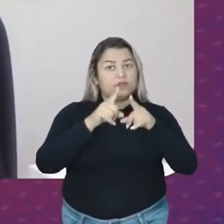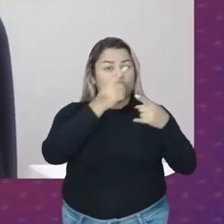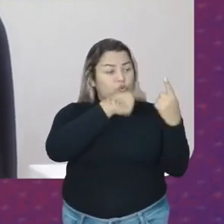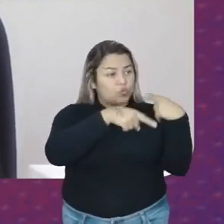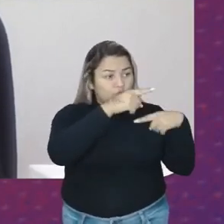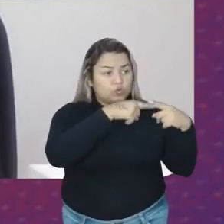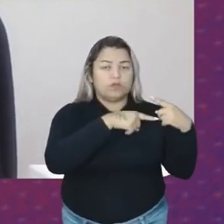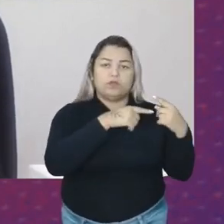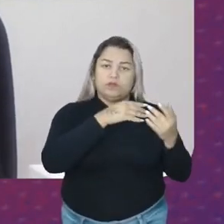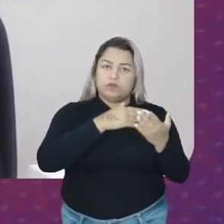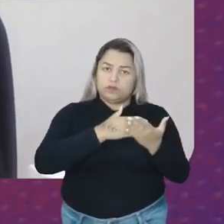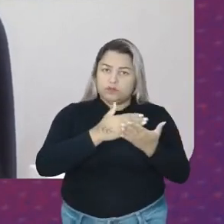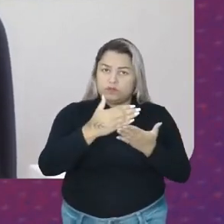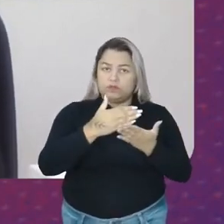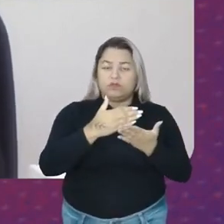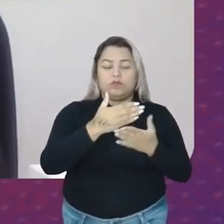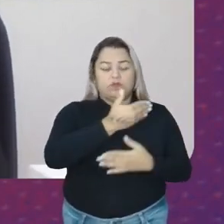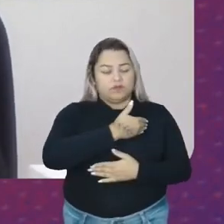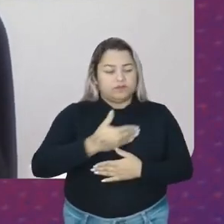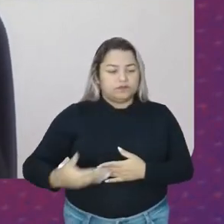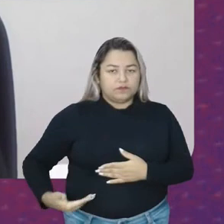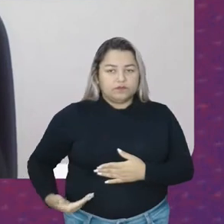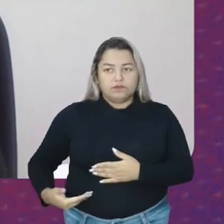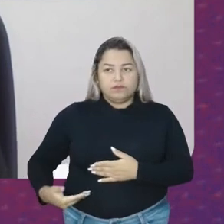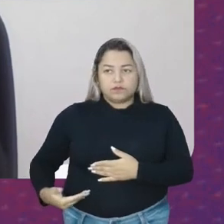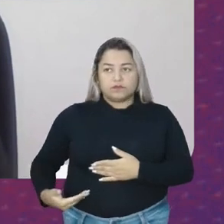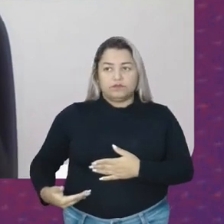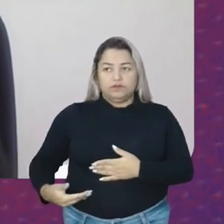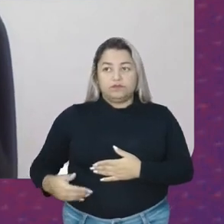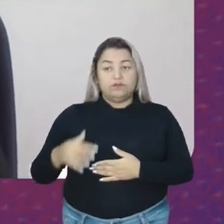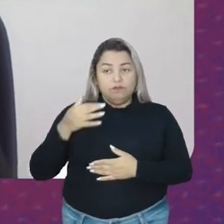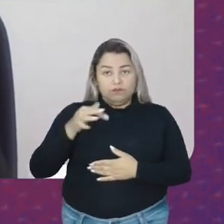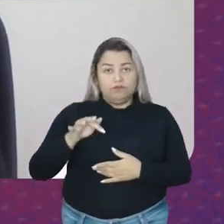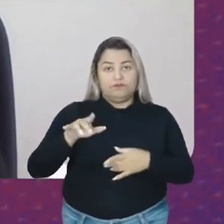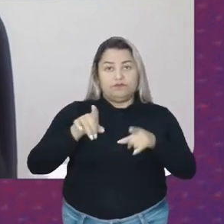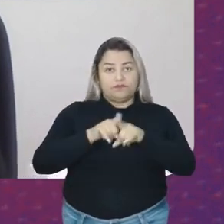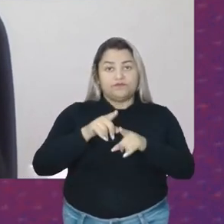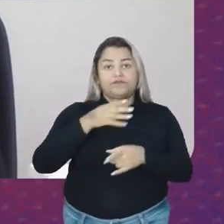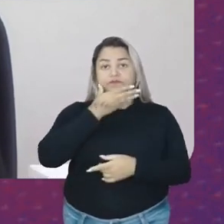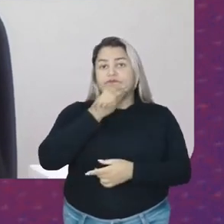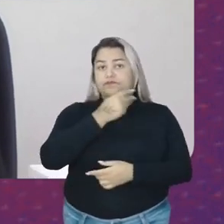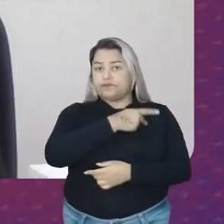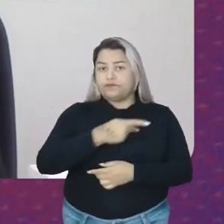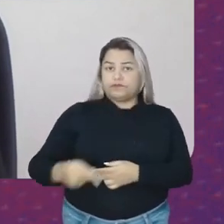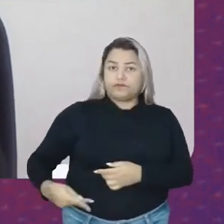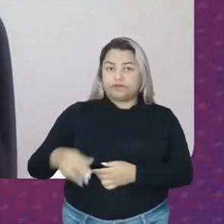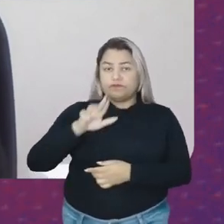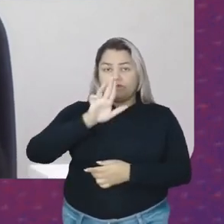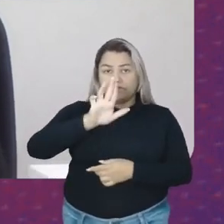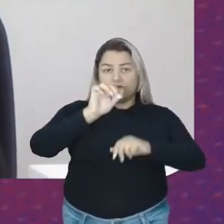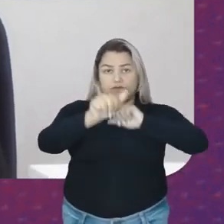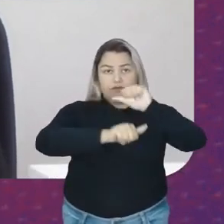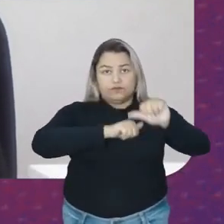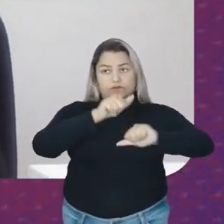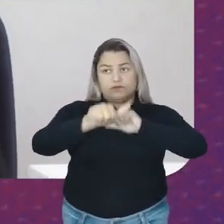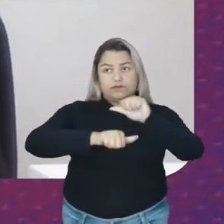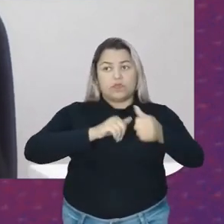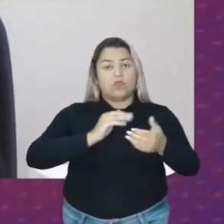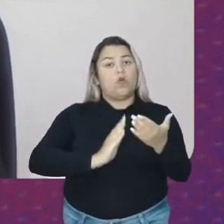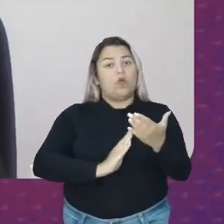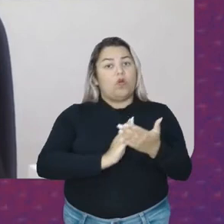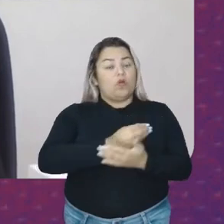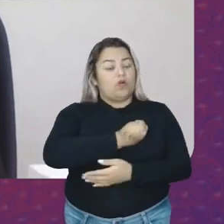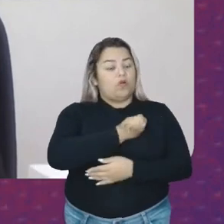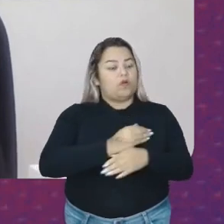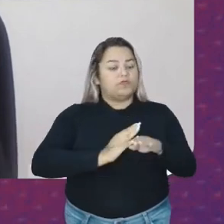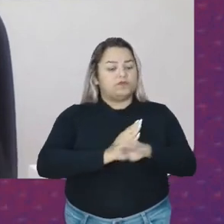construído desde o governo federal e que neste governo o presidente Lula inovando com a